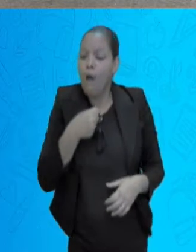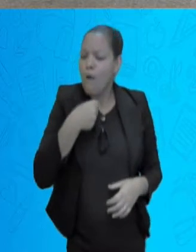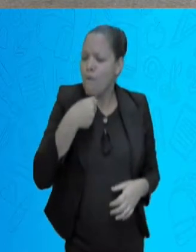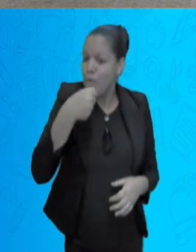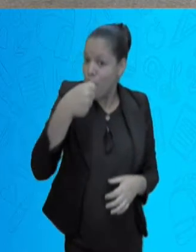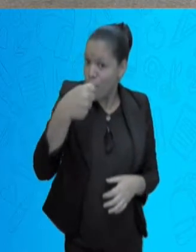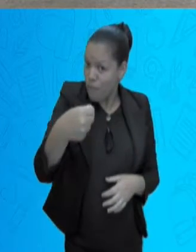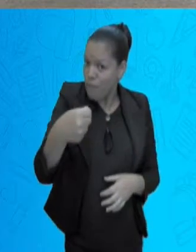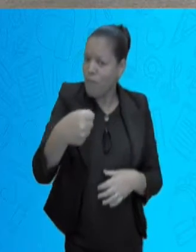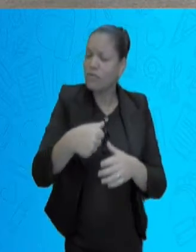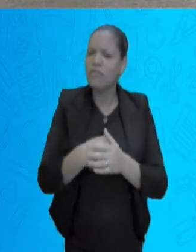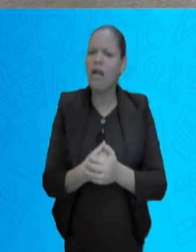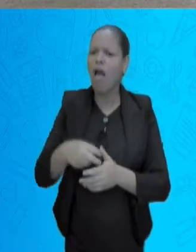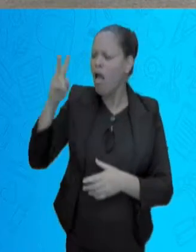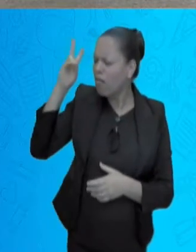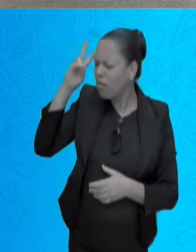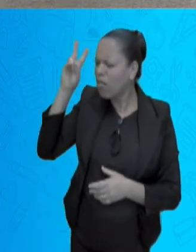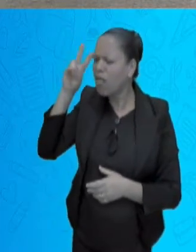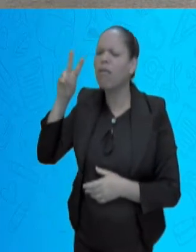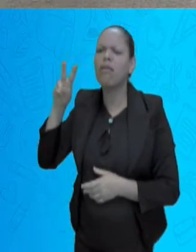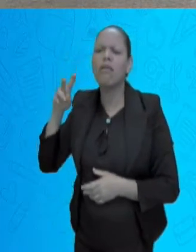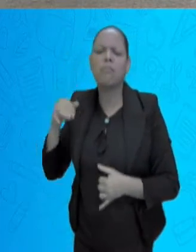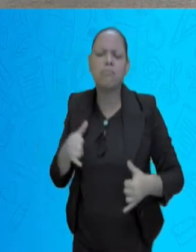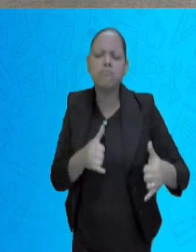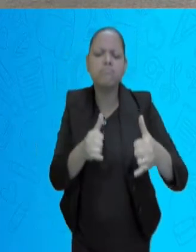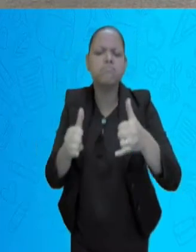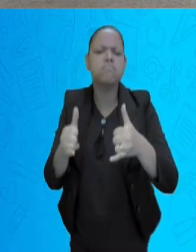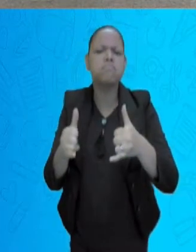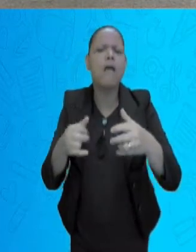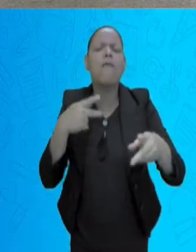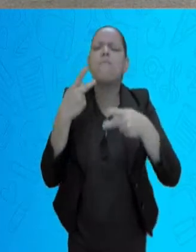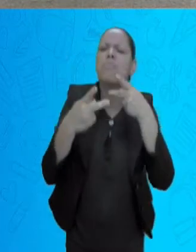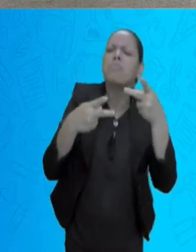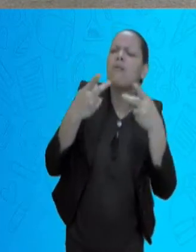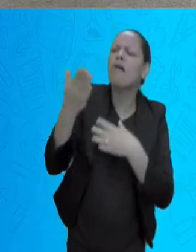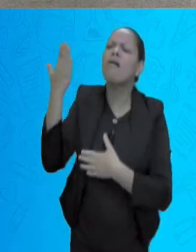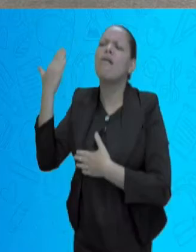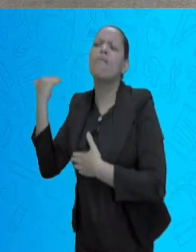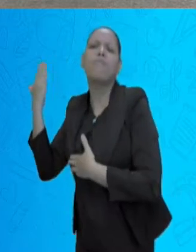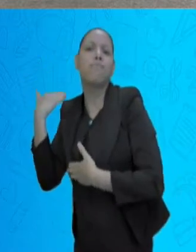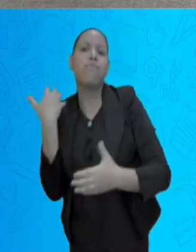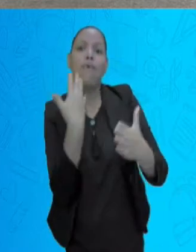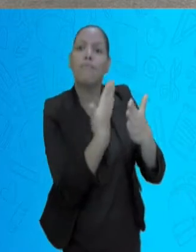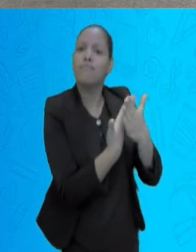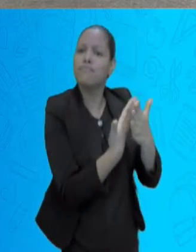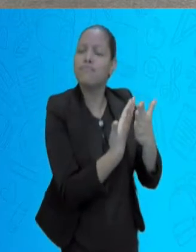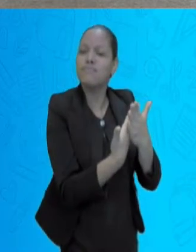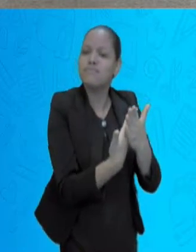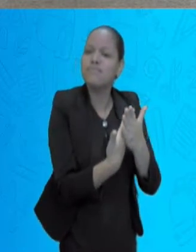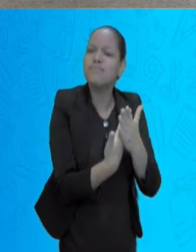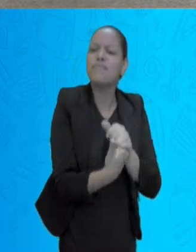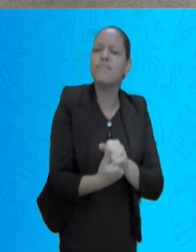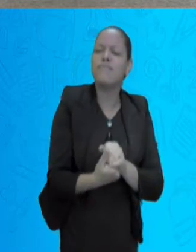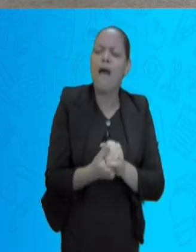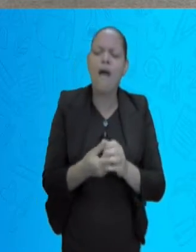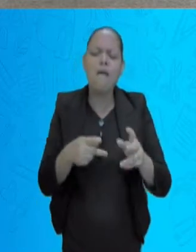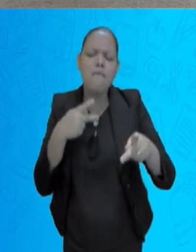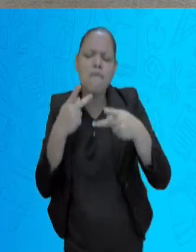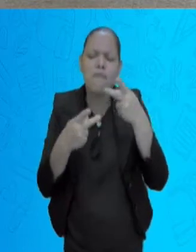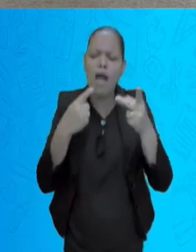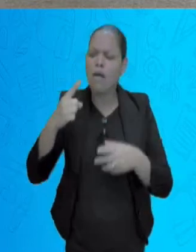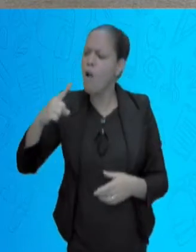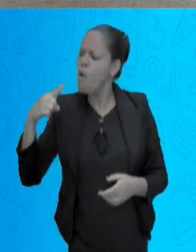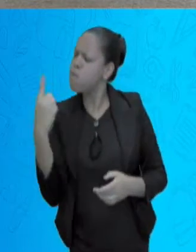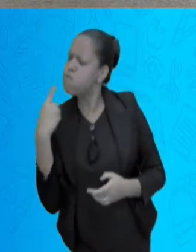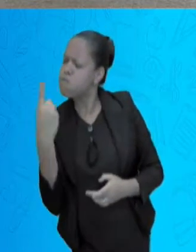nós falamos na última aula sobre o ciclone bomba? Então, será essa aula. Estaremos também fazendo a